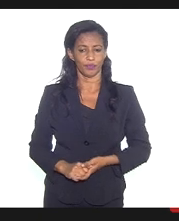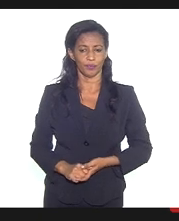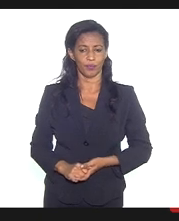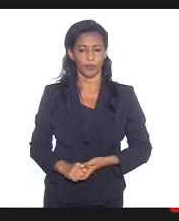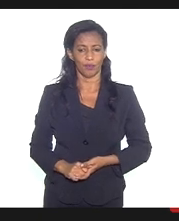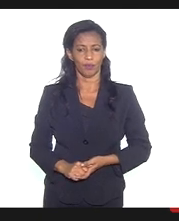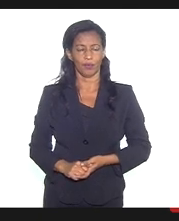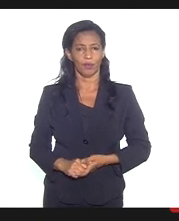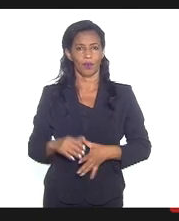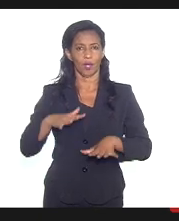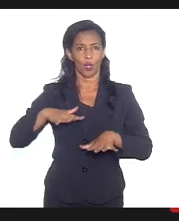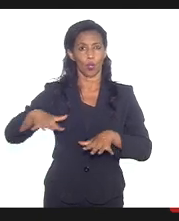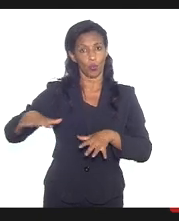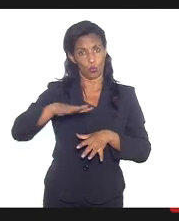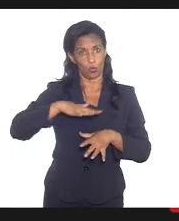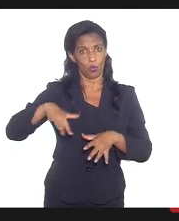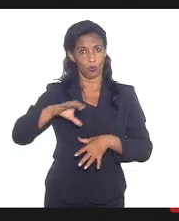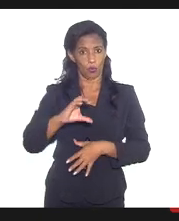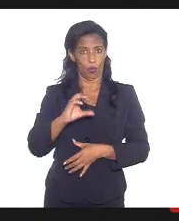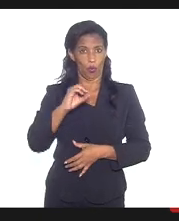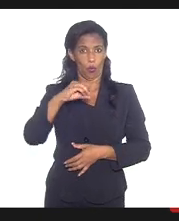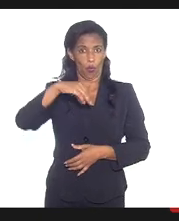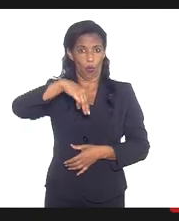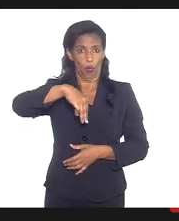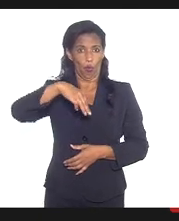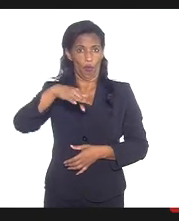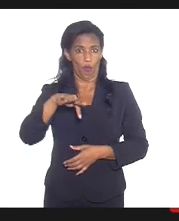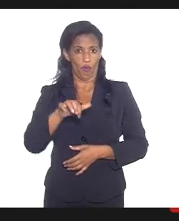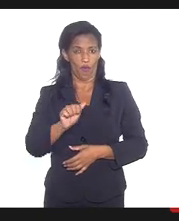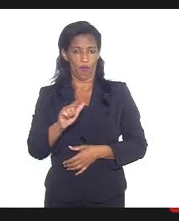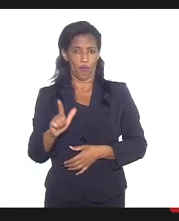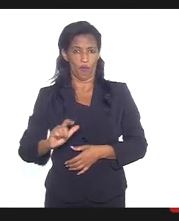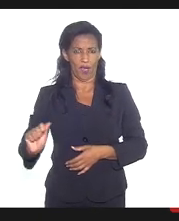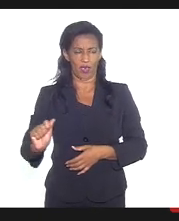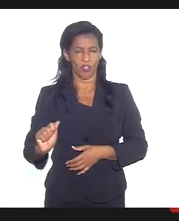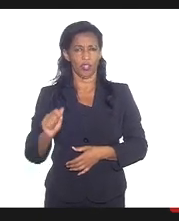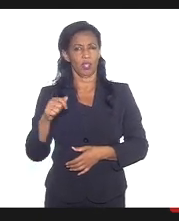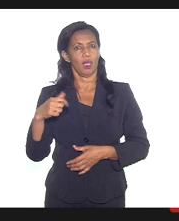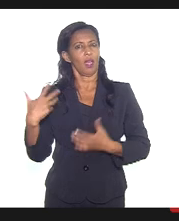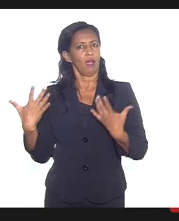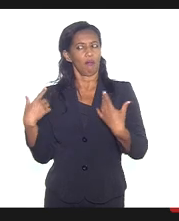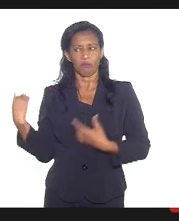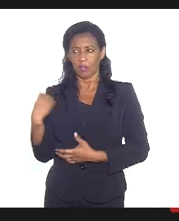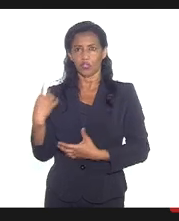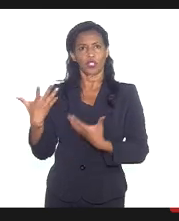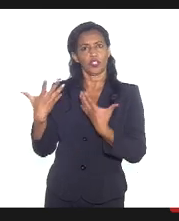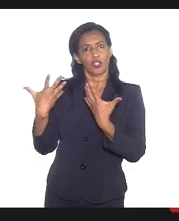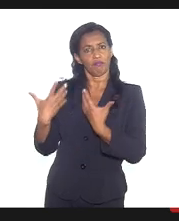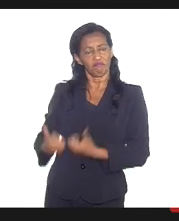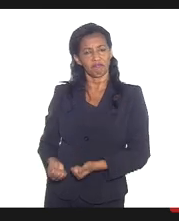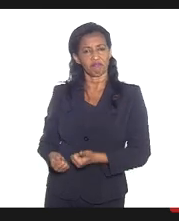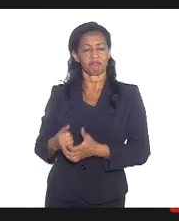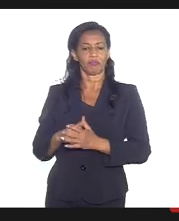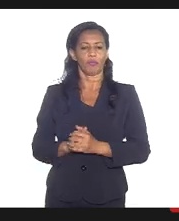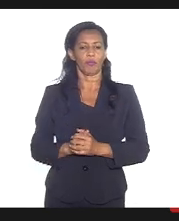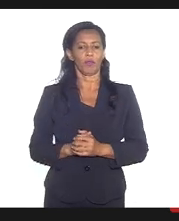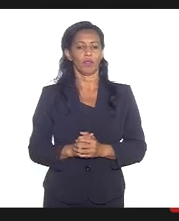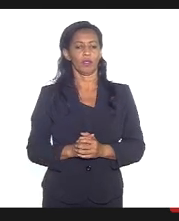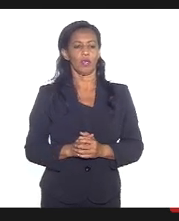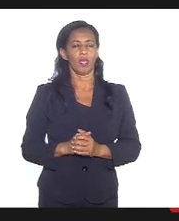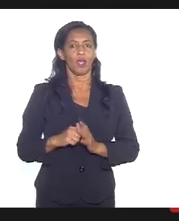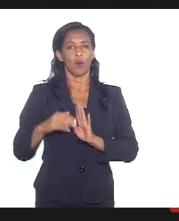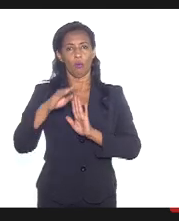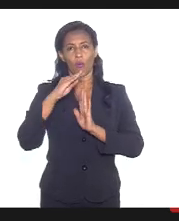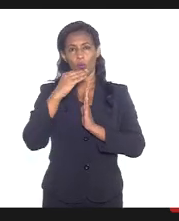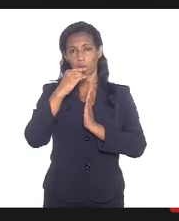No âmbito do Confins, a gente aprovou uma norma, que é o Ajustin F1 de 21, que o que, que essa norma